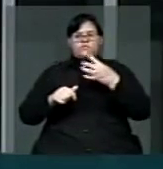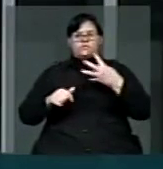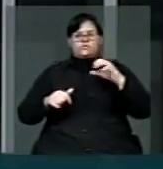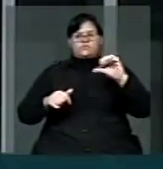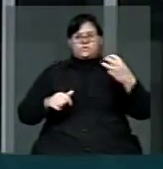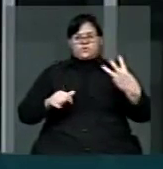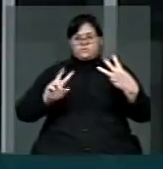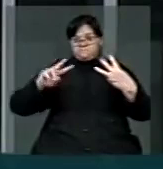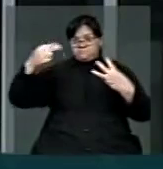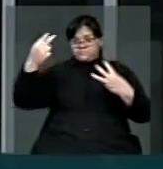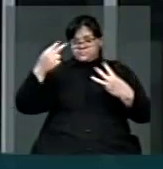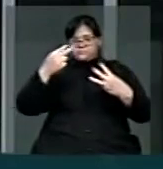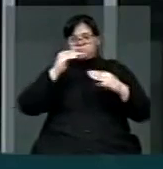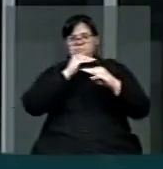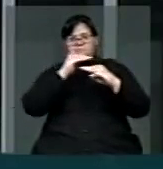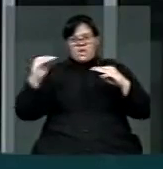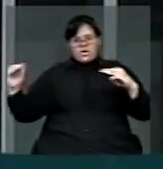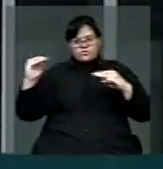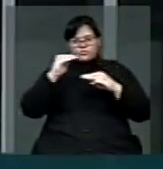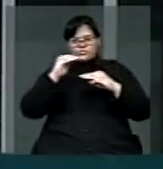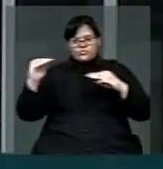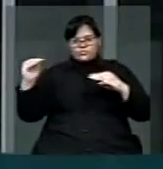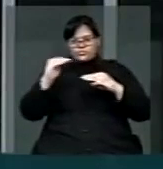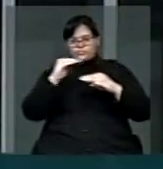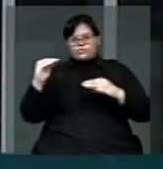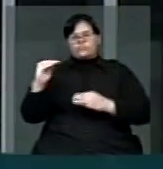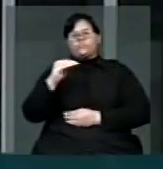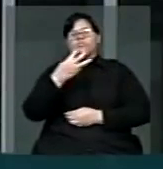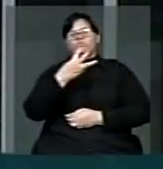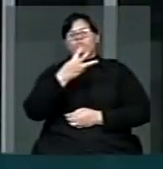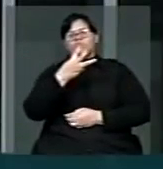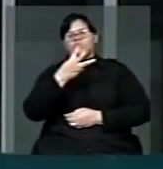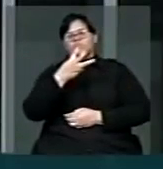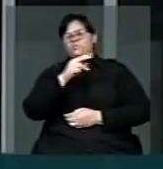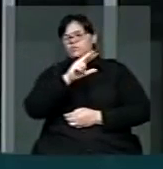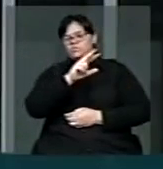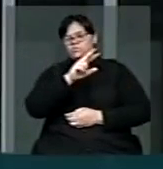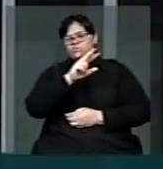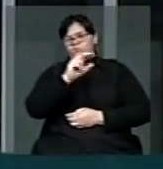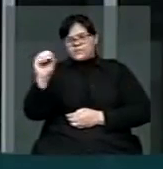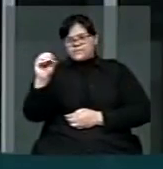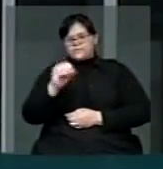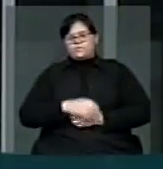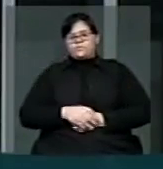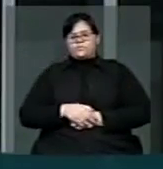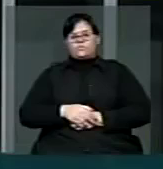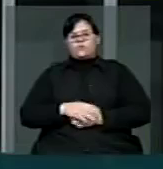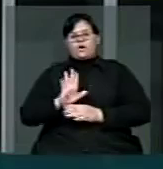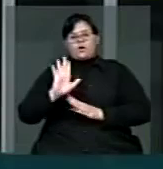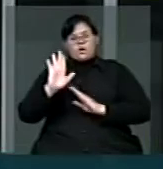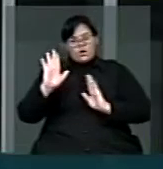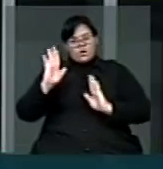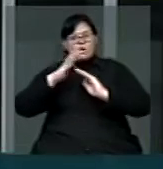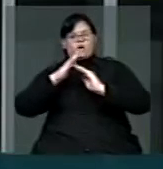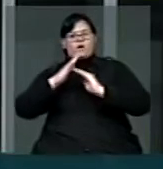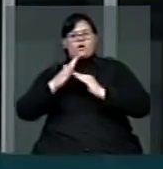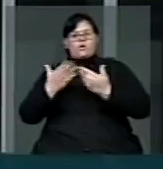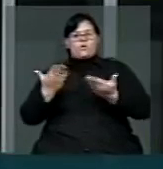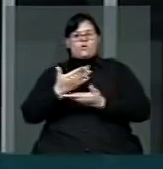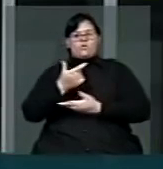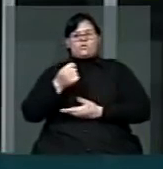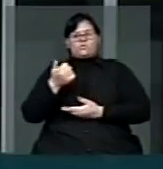0,493, para médio em 2000, que chegamos, portanto, agora em 2010